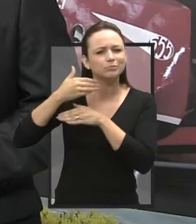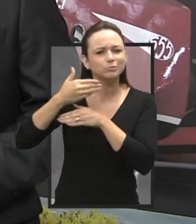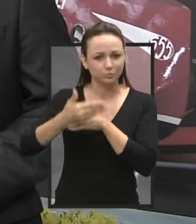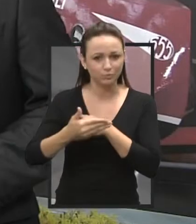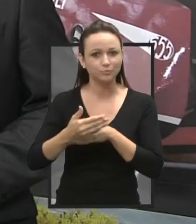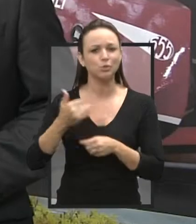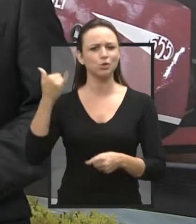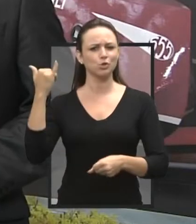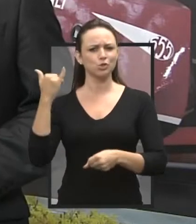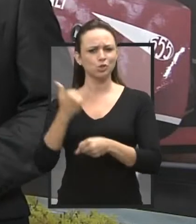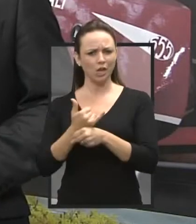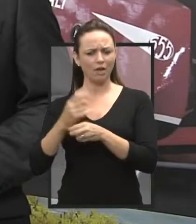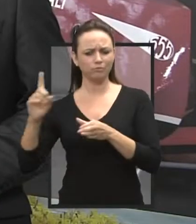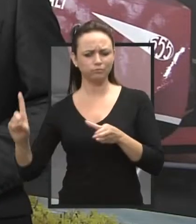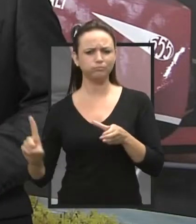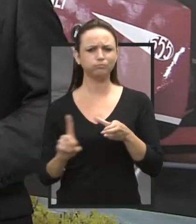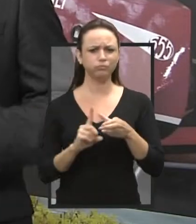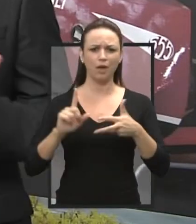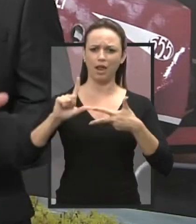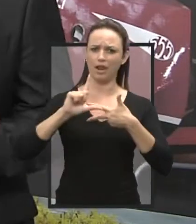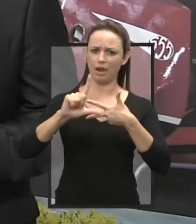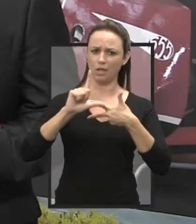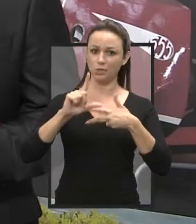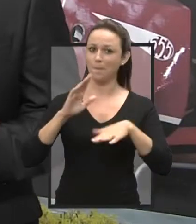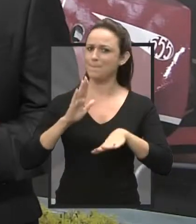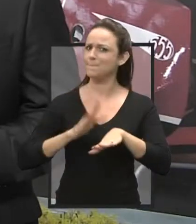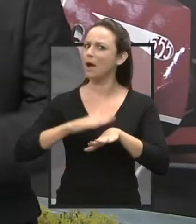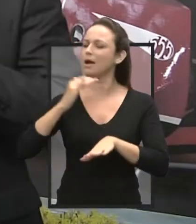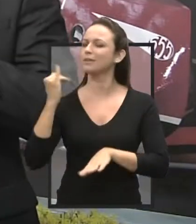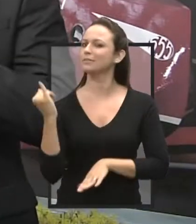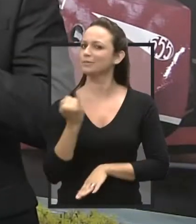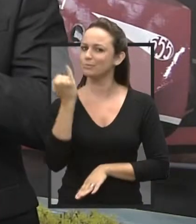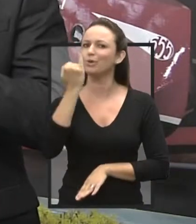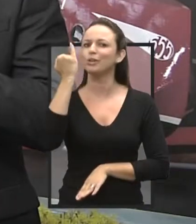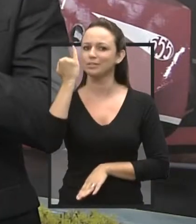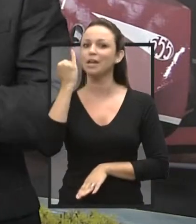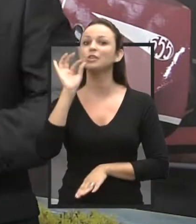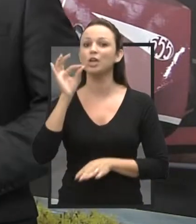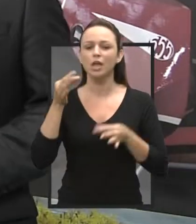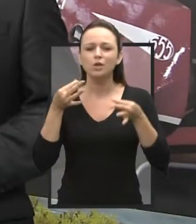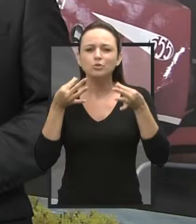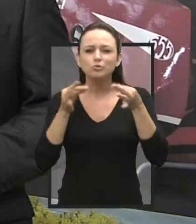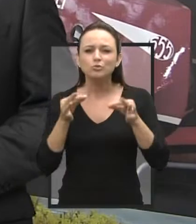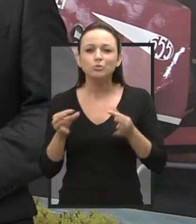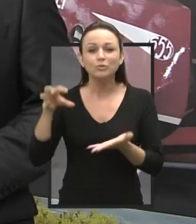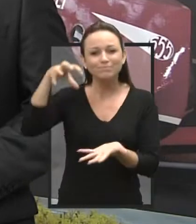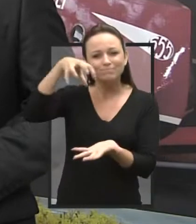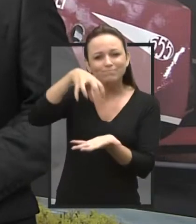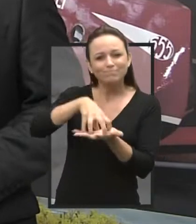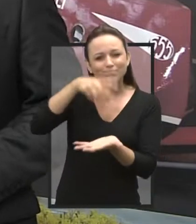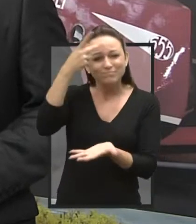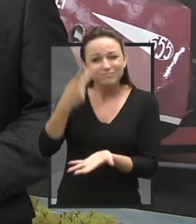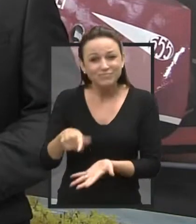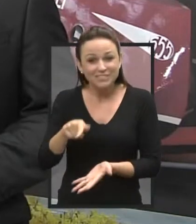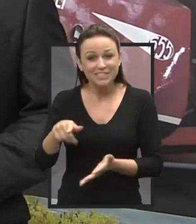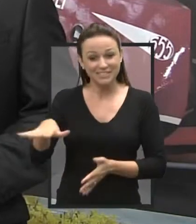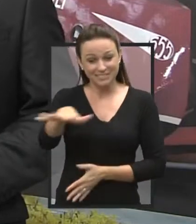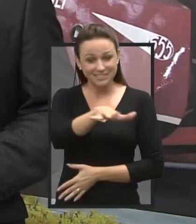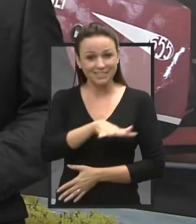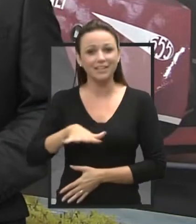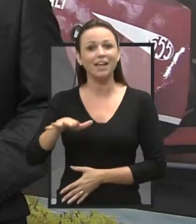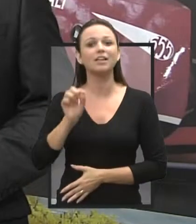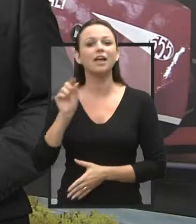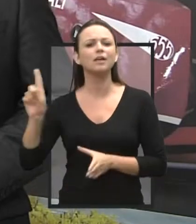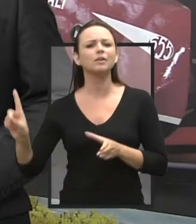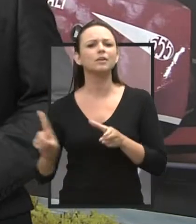de chefe do Poder Legislativo, um dos mais importantes na estrutura institucional da cidade, foi ocupado